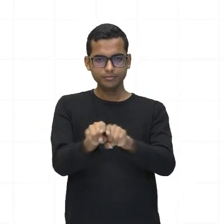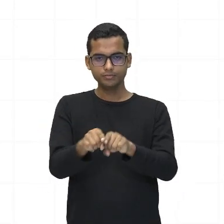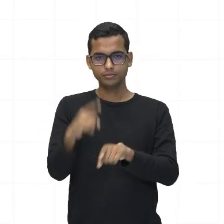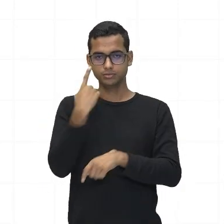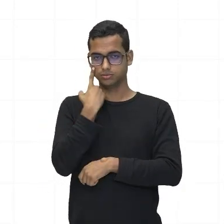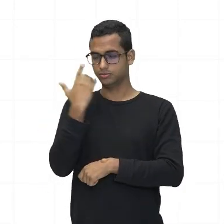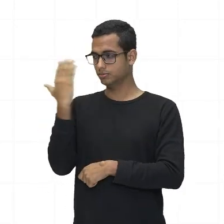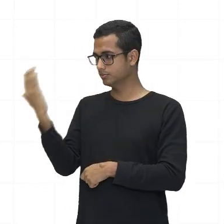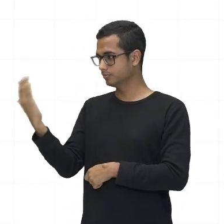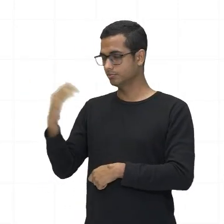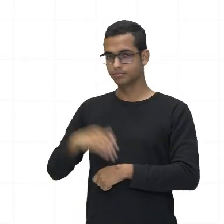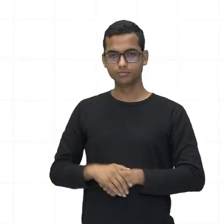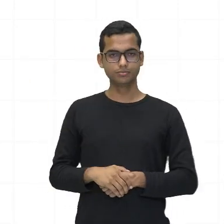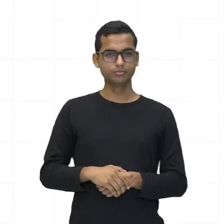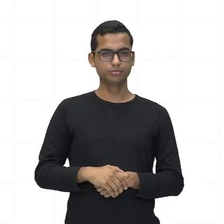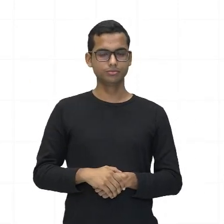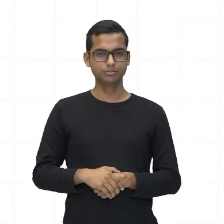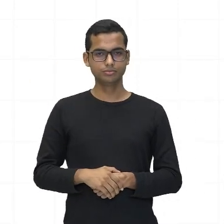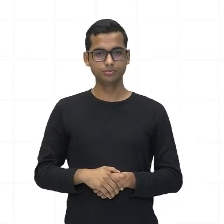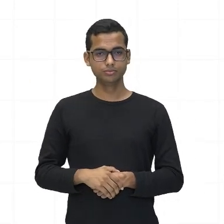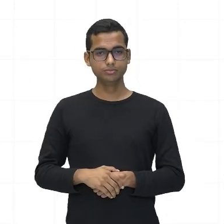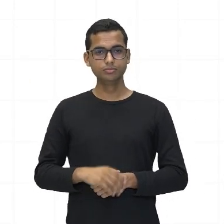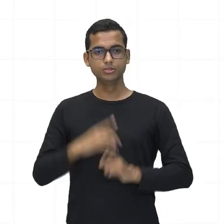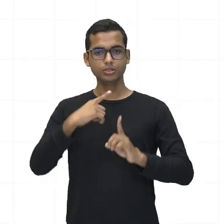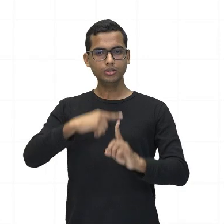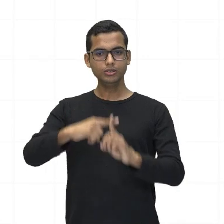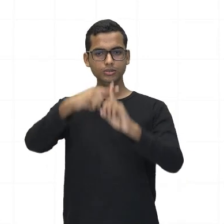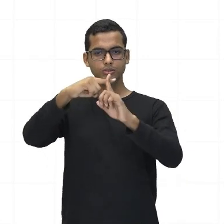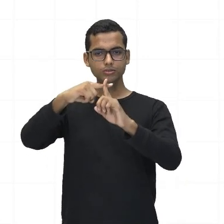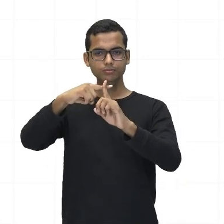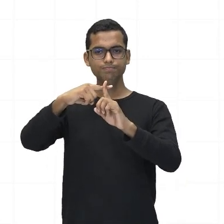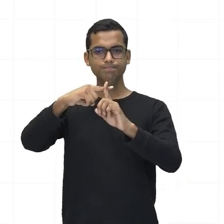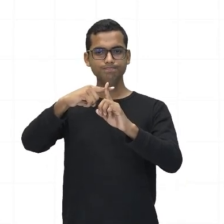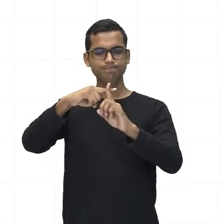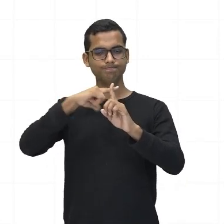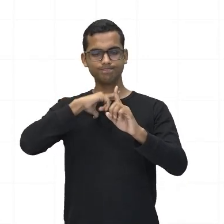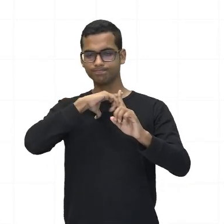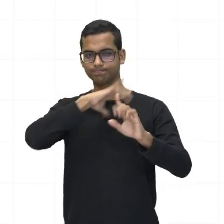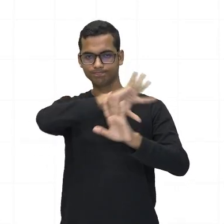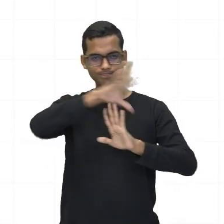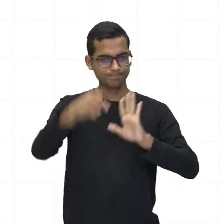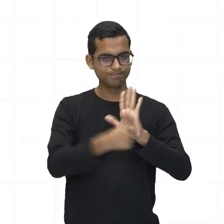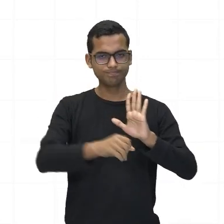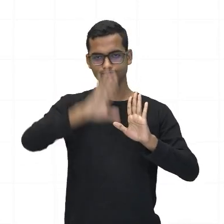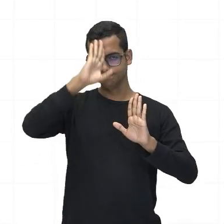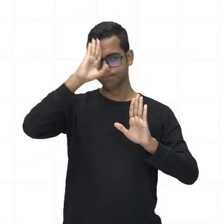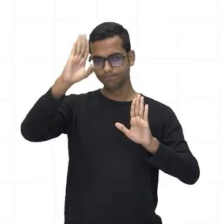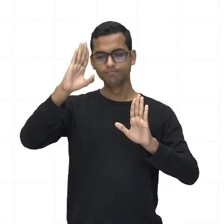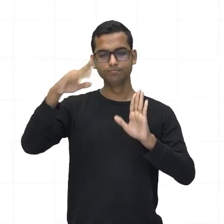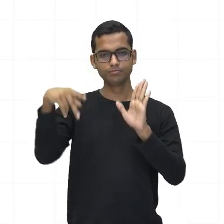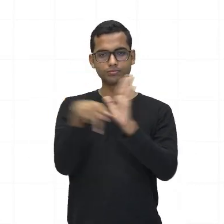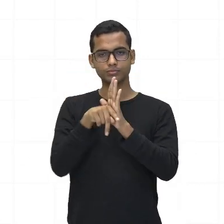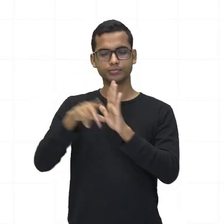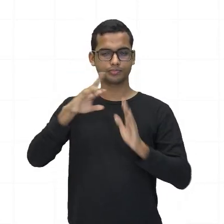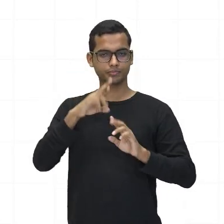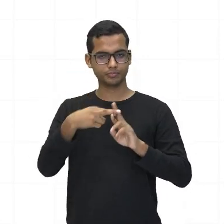A cruz, o principal símbolo dessa religião